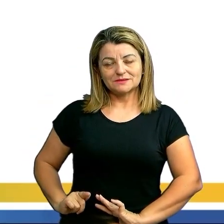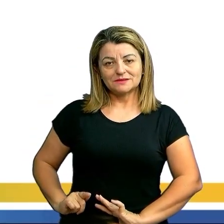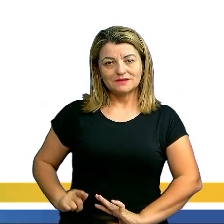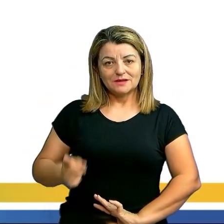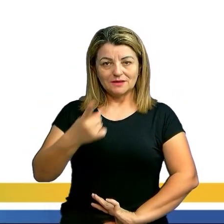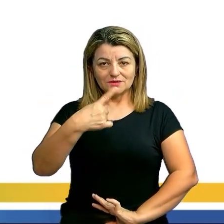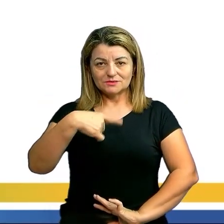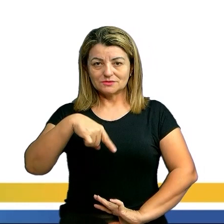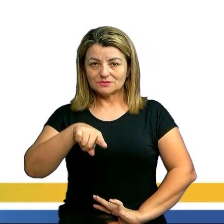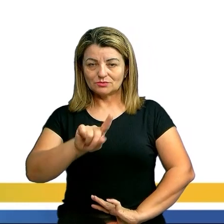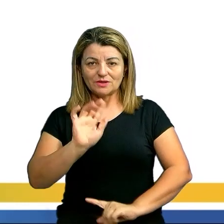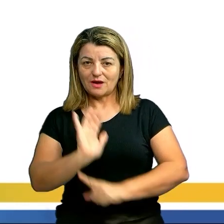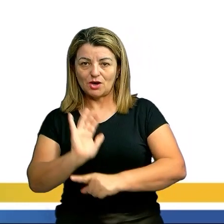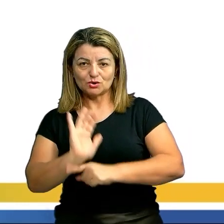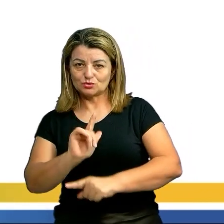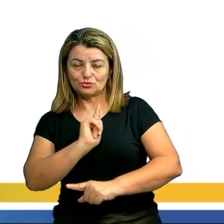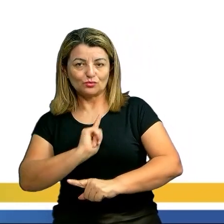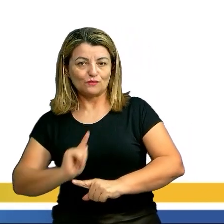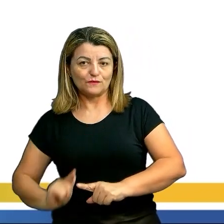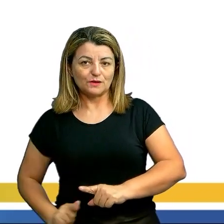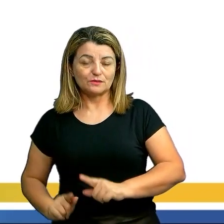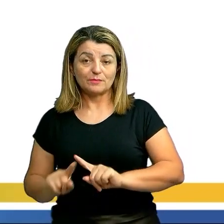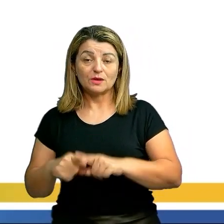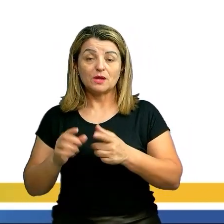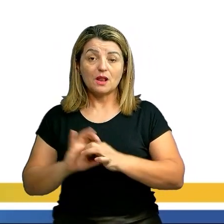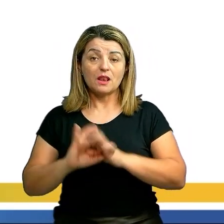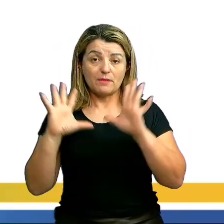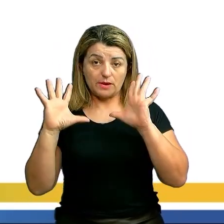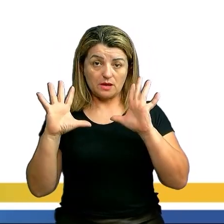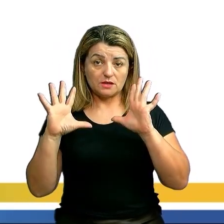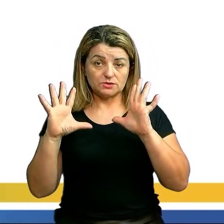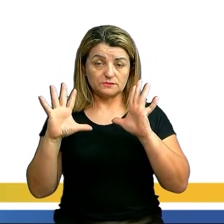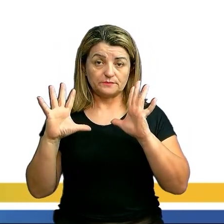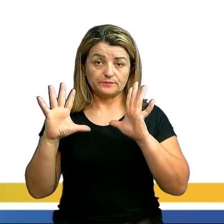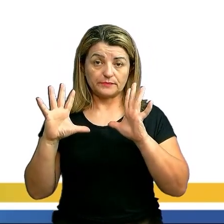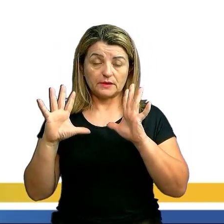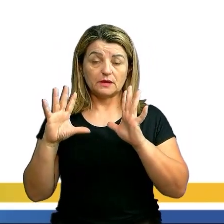são geridas pelo governo, mas elas são geralmente